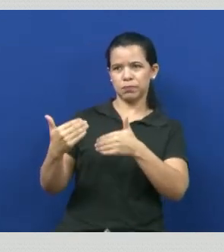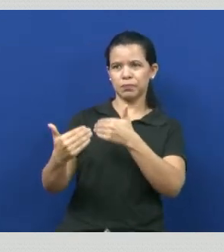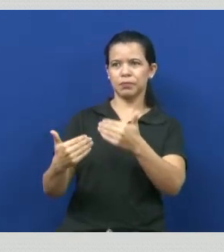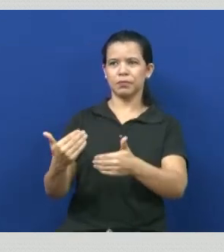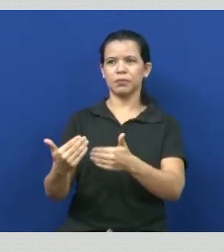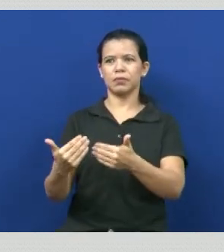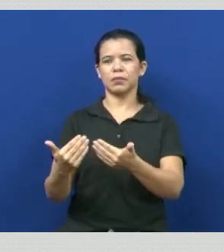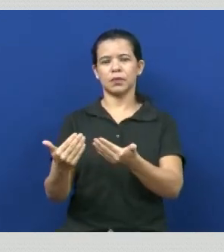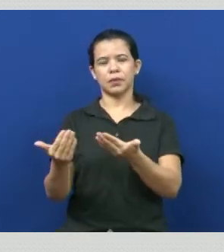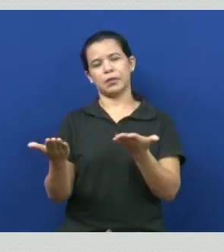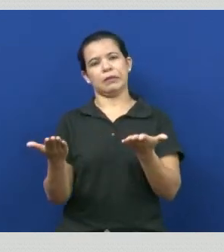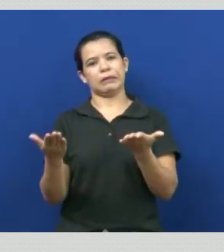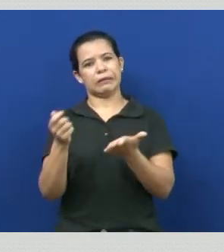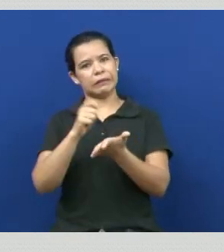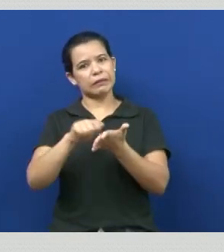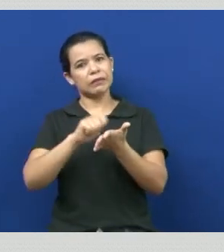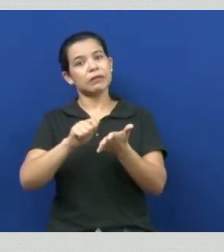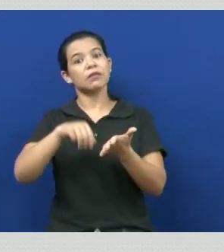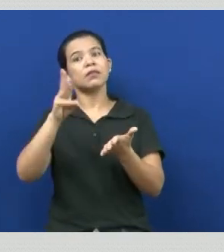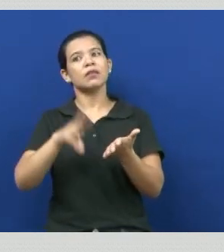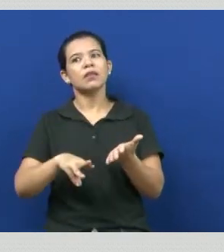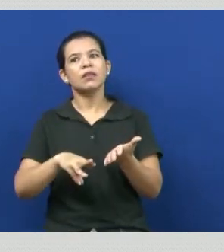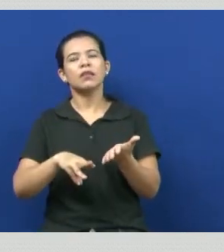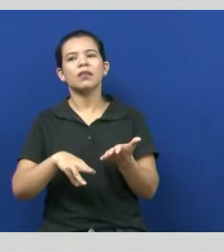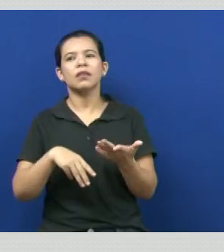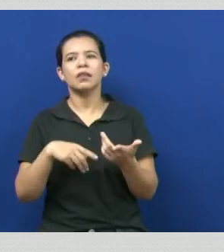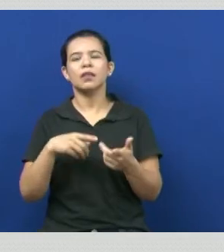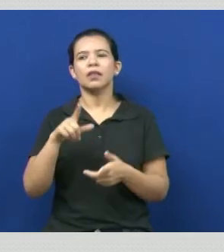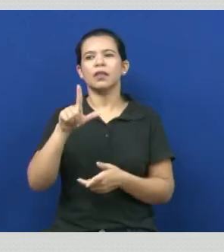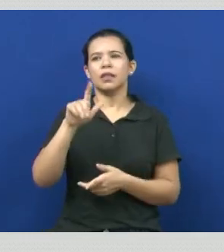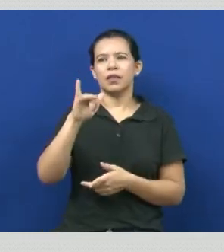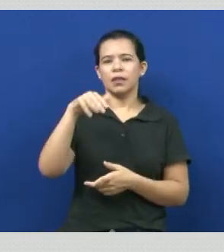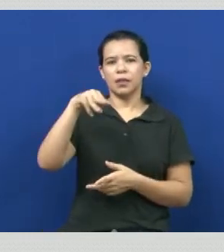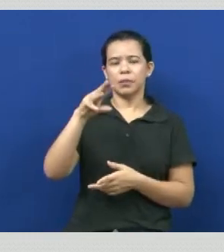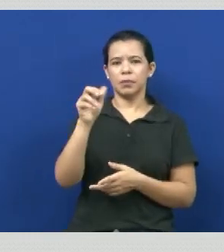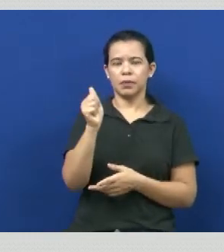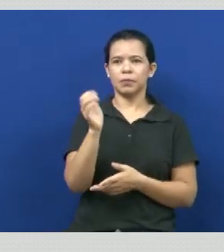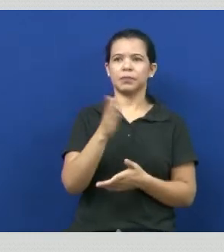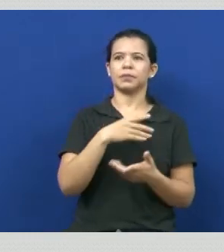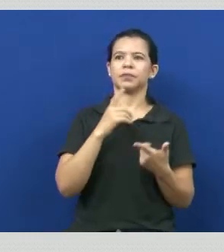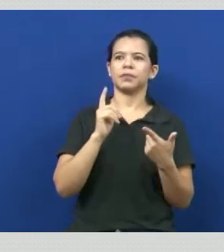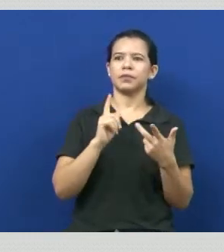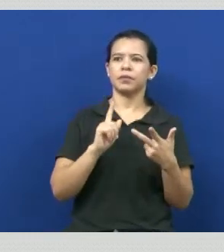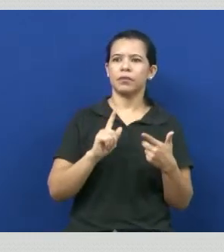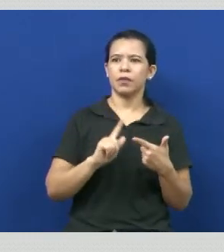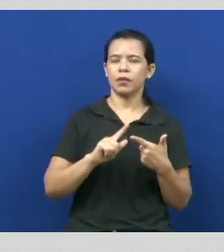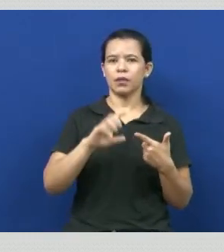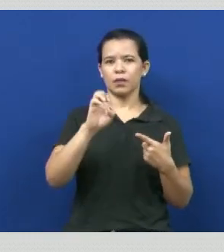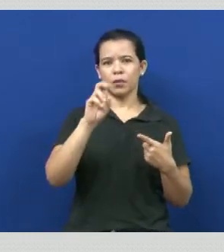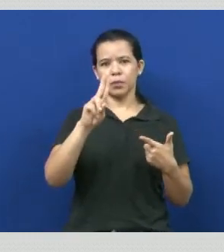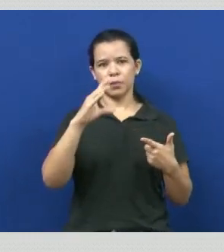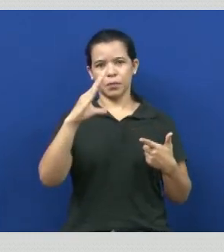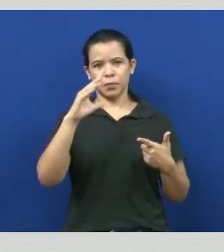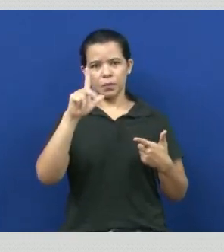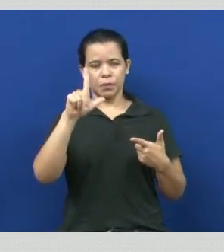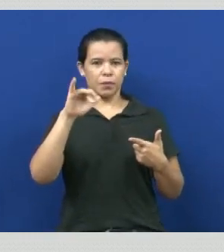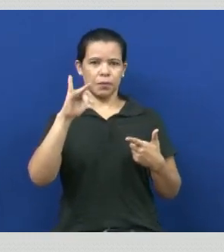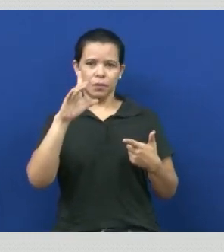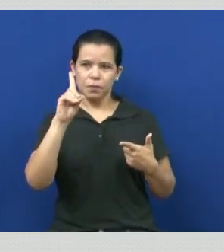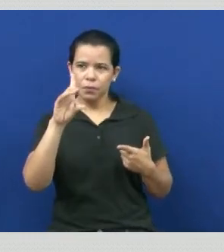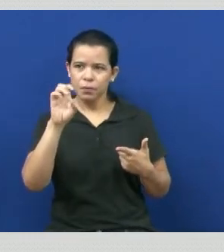É uma obra de quem? Do Lima Barreto, do Euclides da Cunha, do Graça Aranha, do Monteiro Lobato ou do Augusto dos